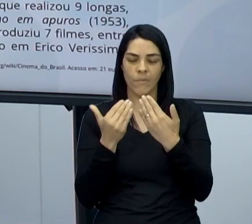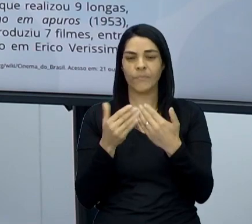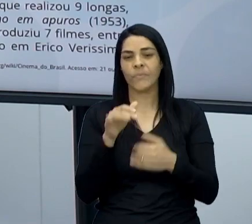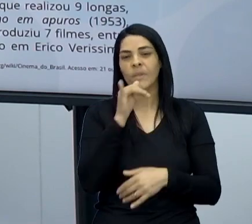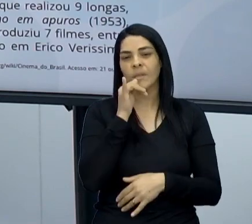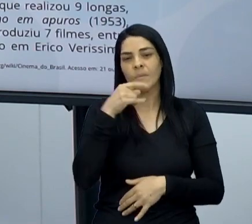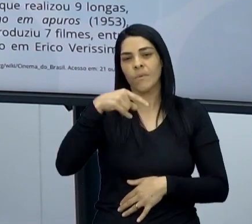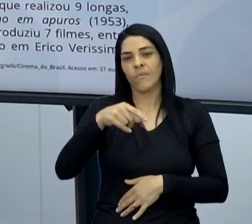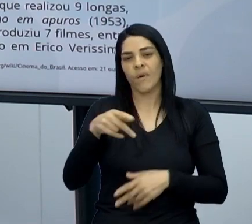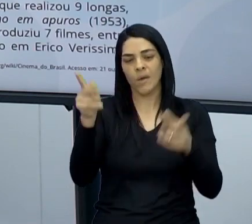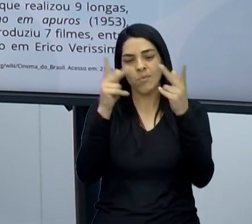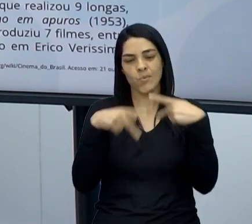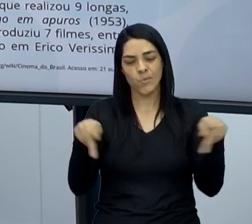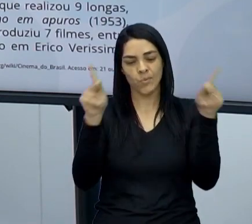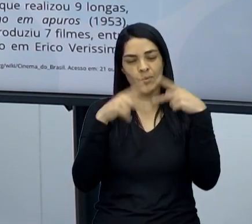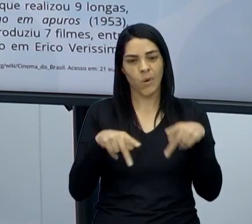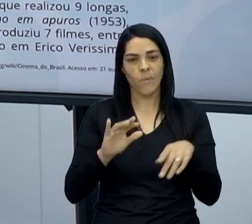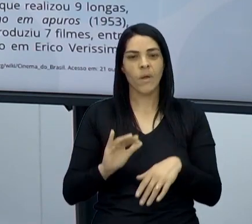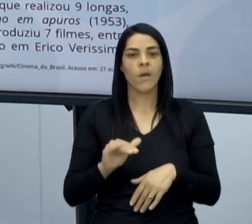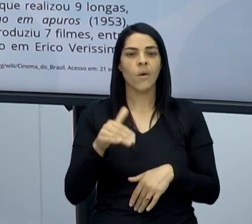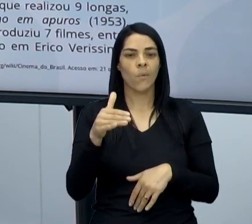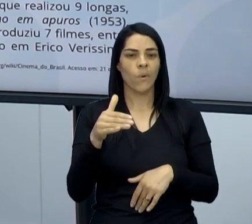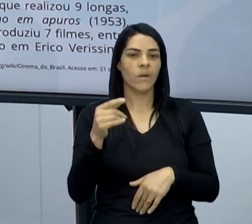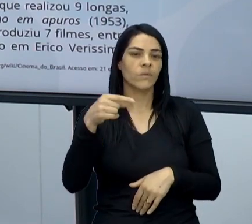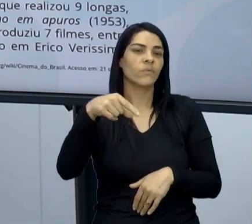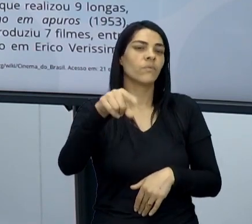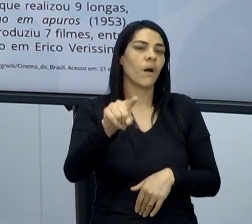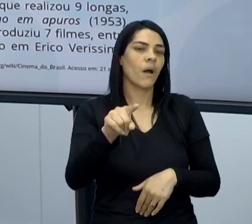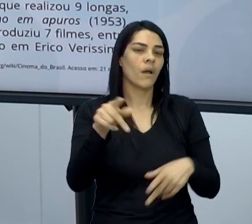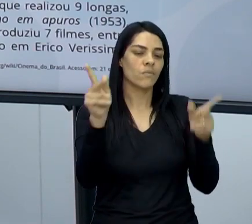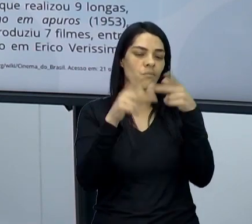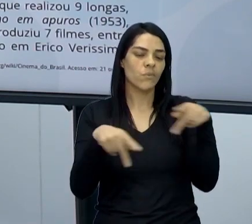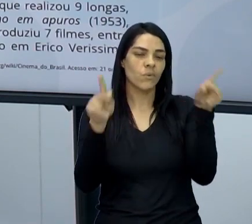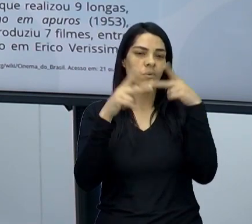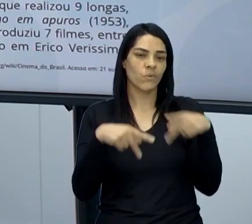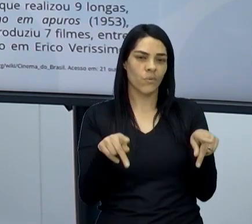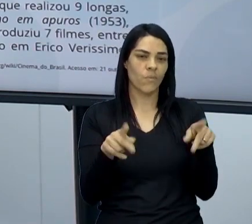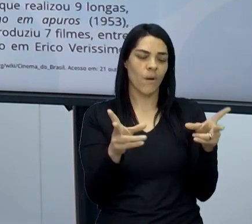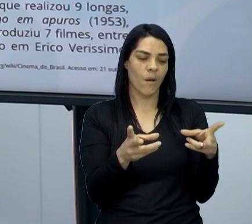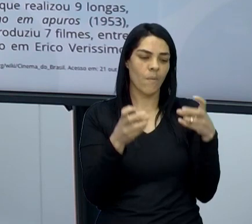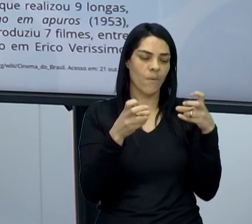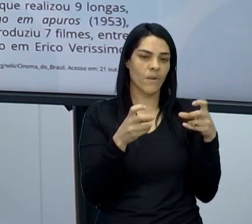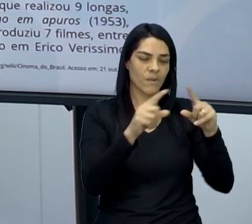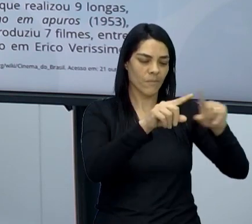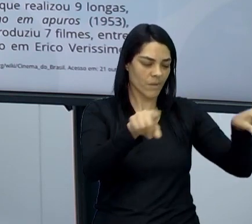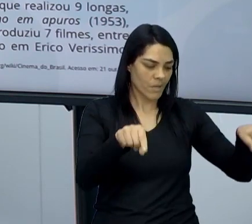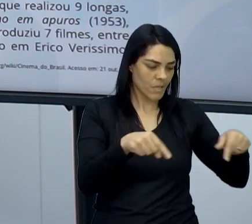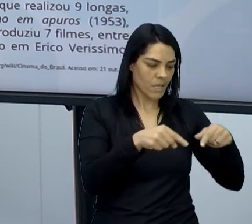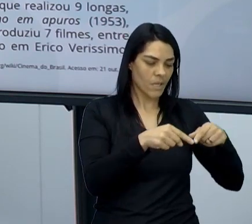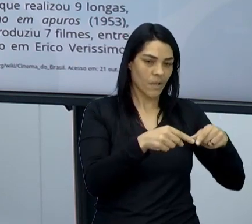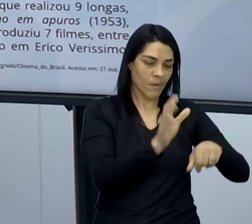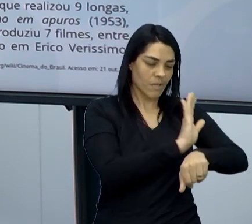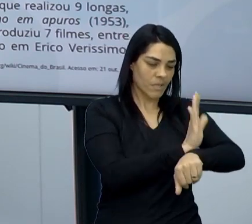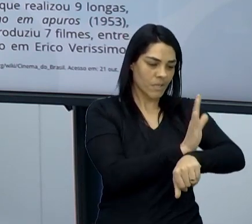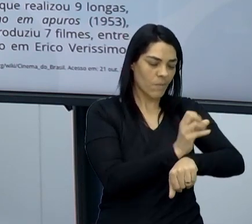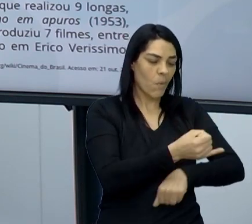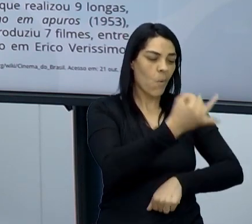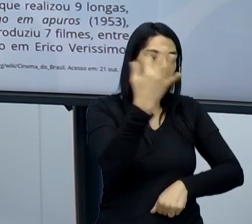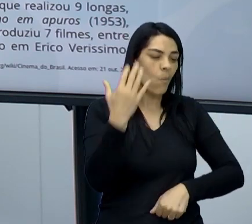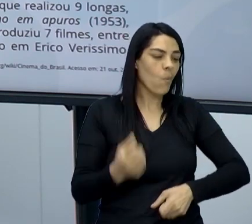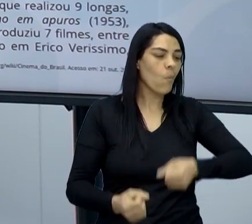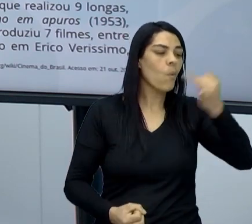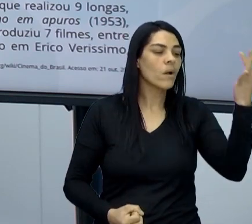center, né? Se você for, e quando você for, né? Você vê lá quantas salas de cinema tem naquele shopping center, conta quantos estão passando